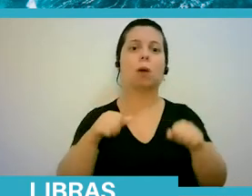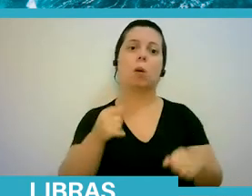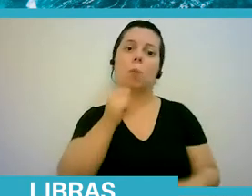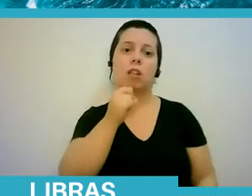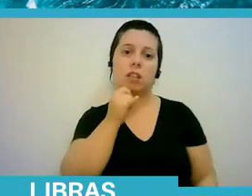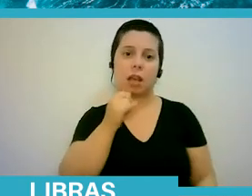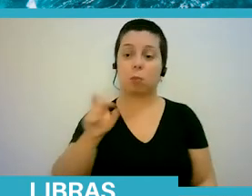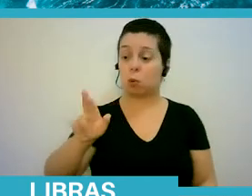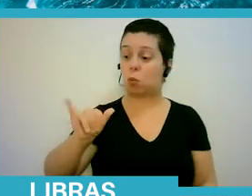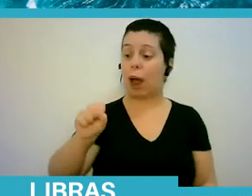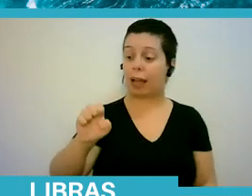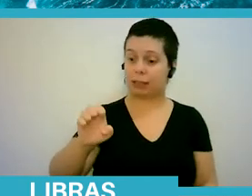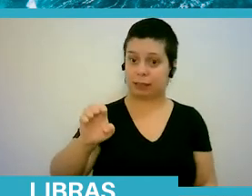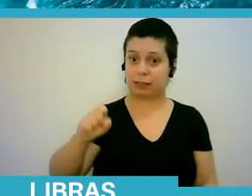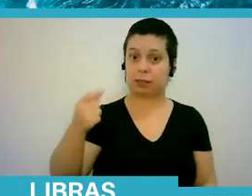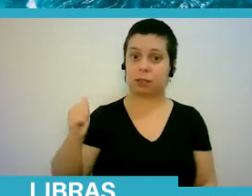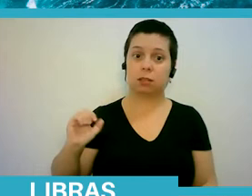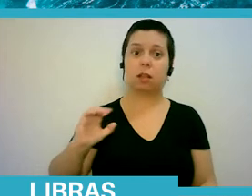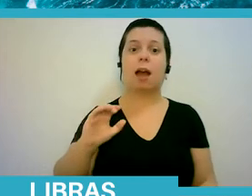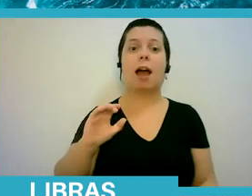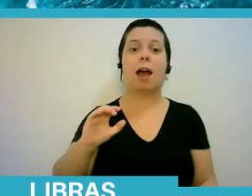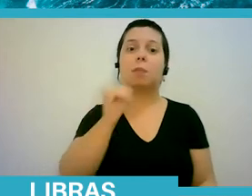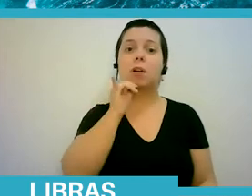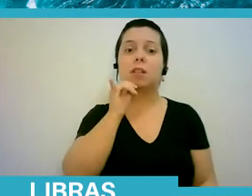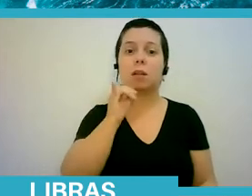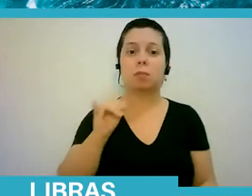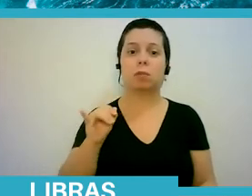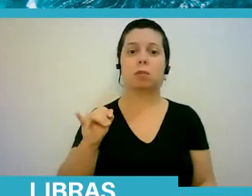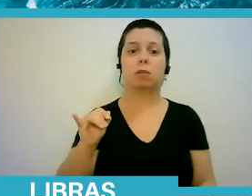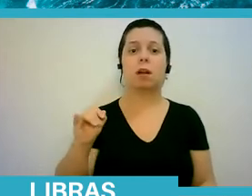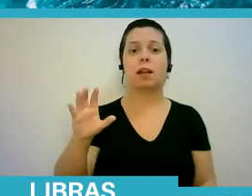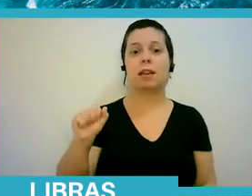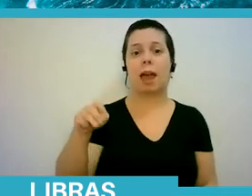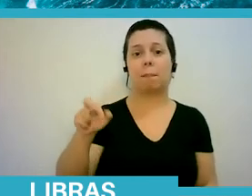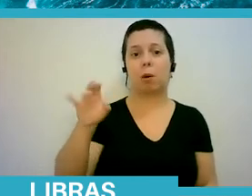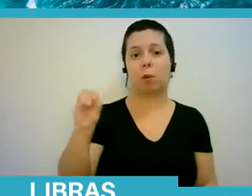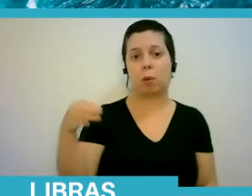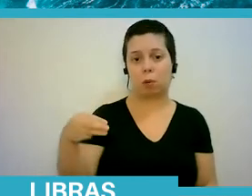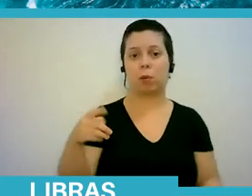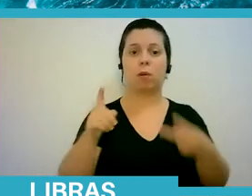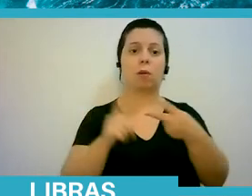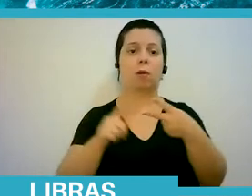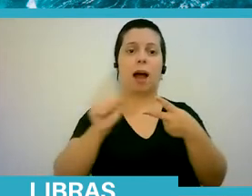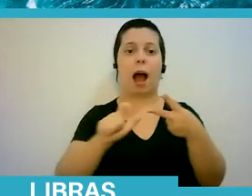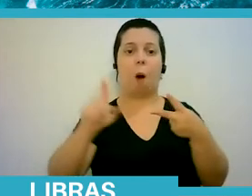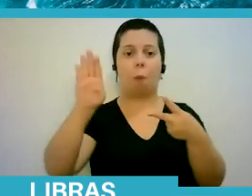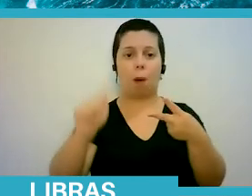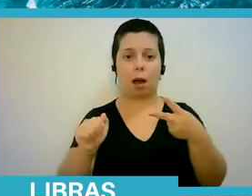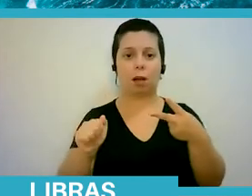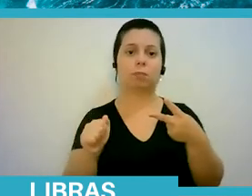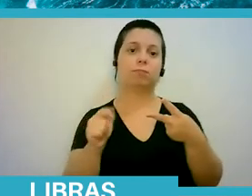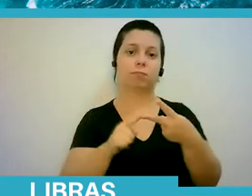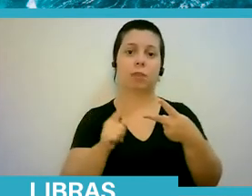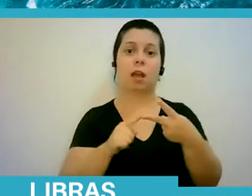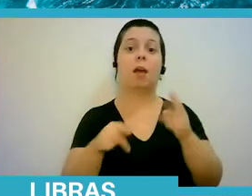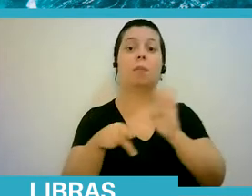pela Rise Ventures é a Okena, uma startup de tratamento de efluentes industriais, a Alba, uma startup de